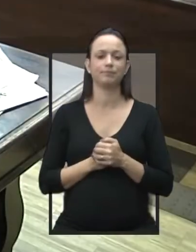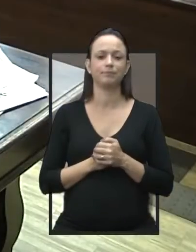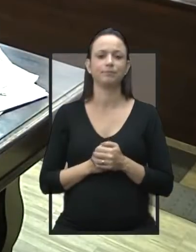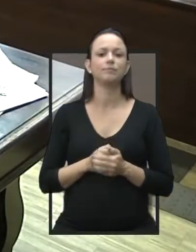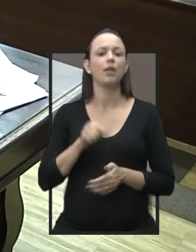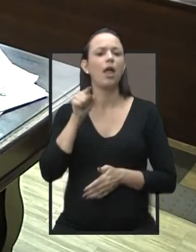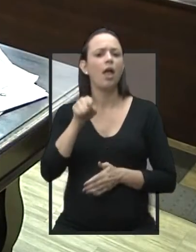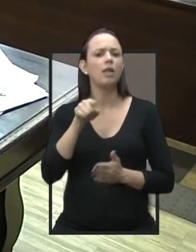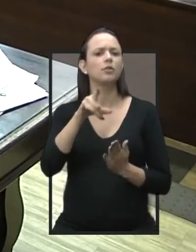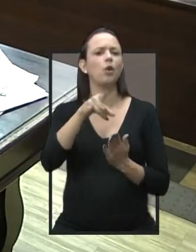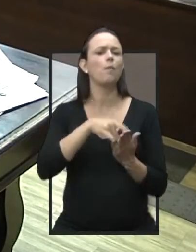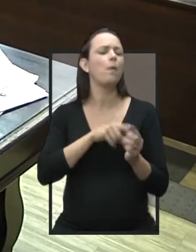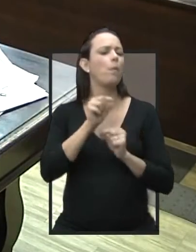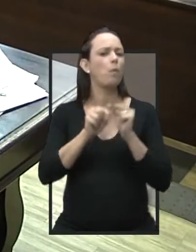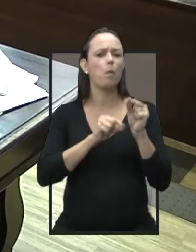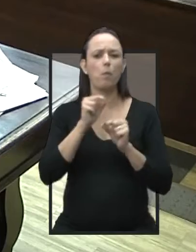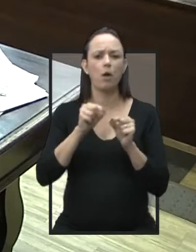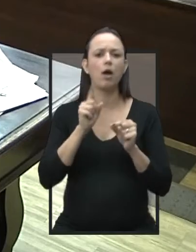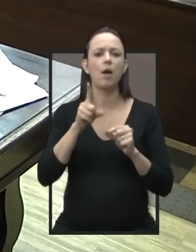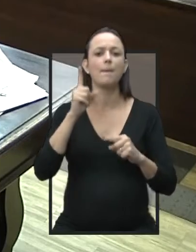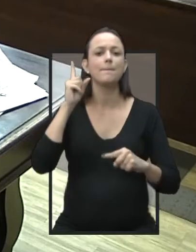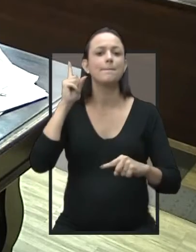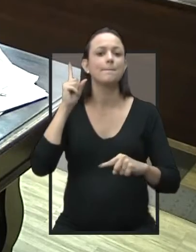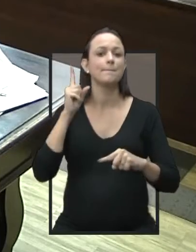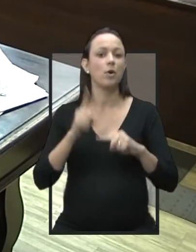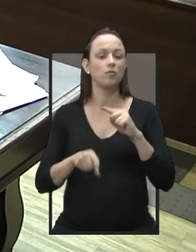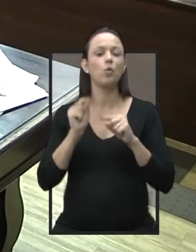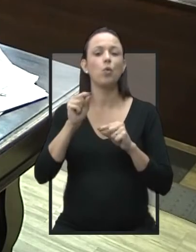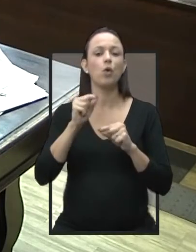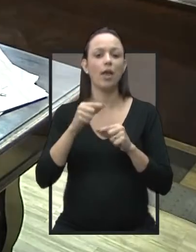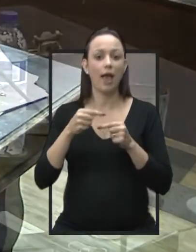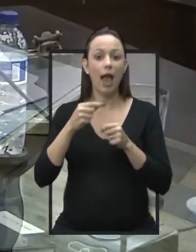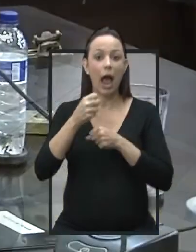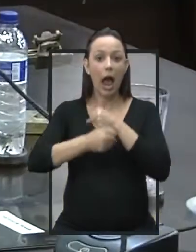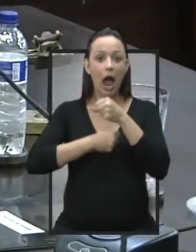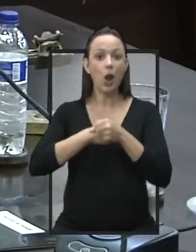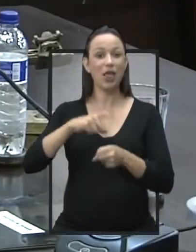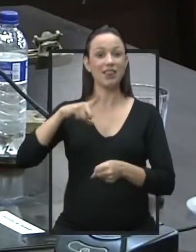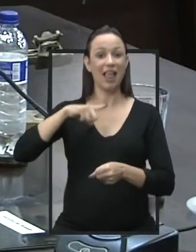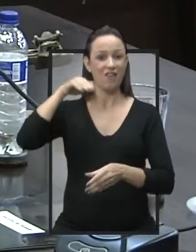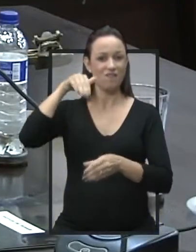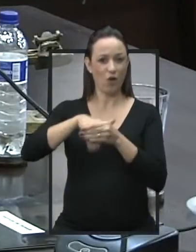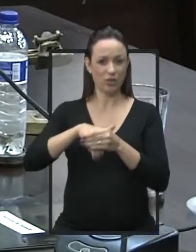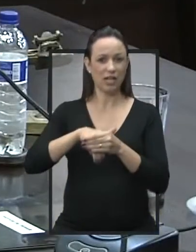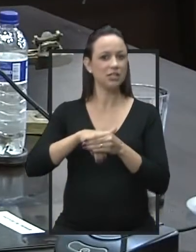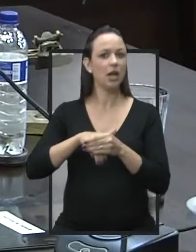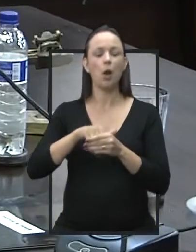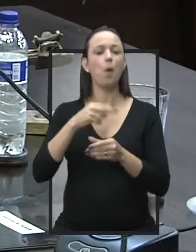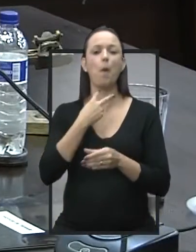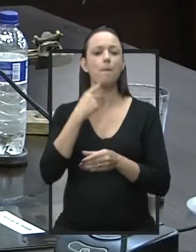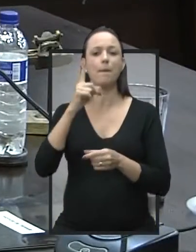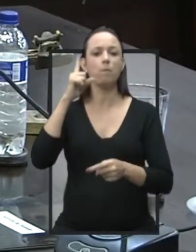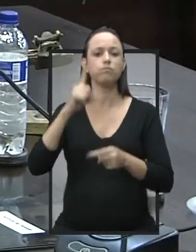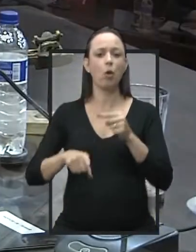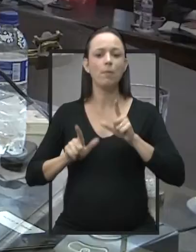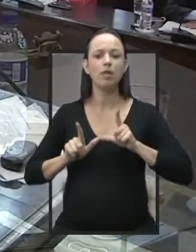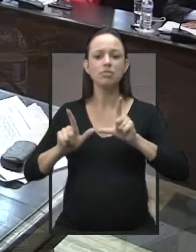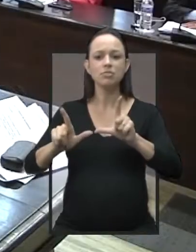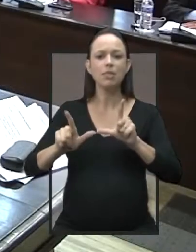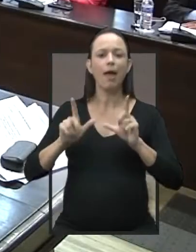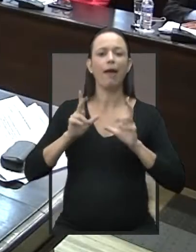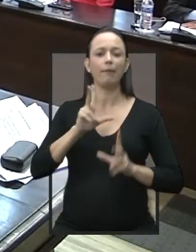esse documento pretende proibir no ano de eleições municipais em jaú a concessão de títulos